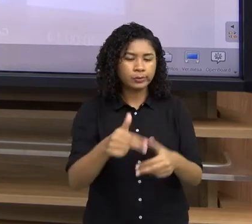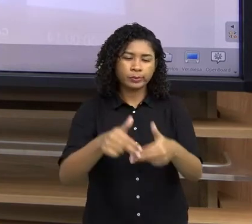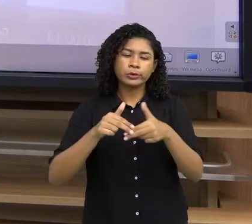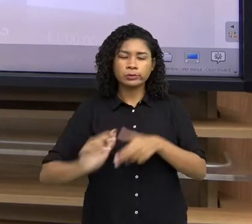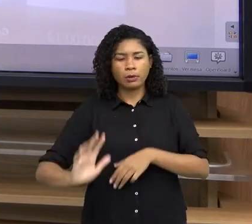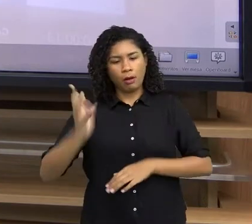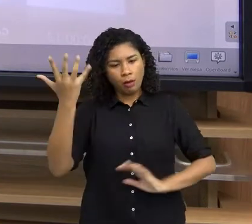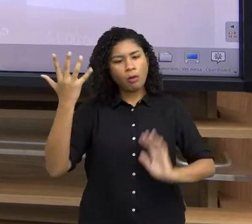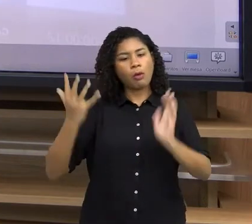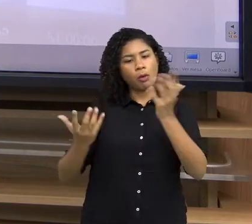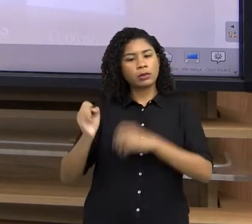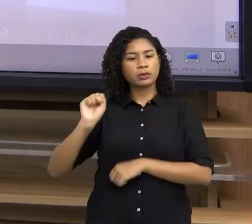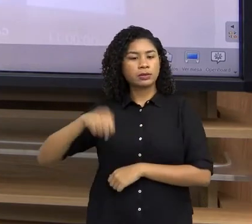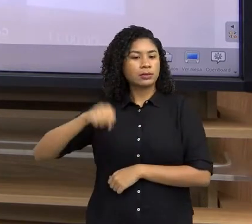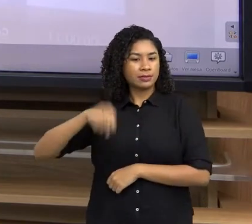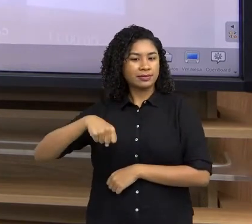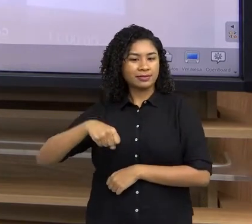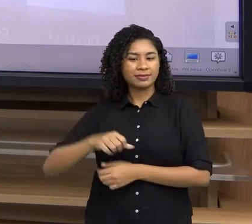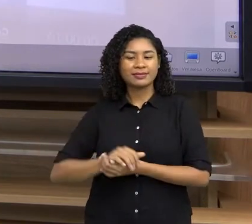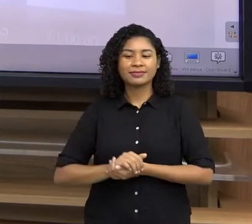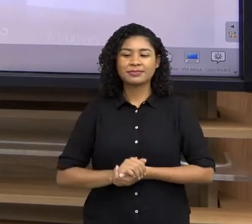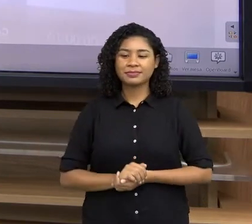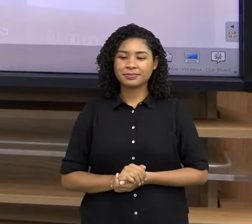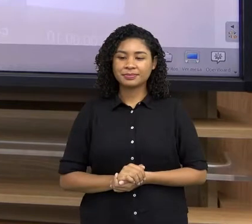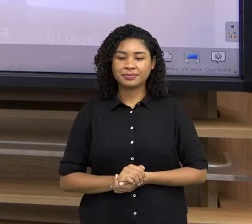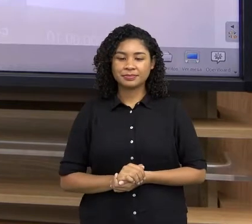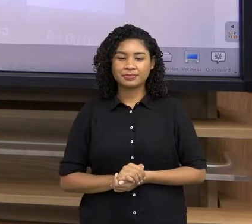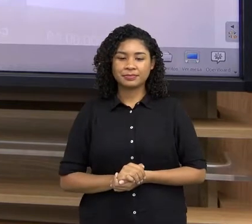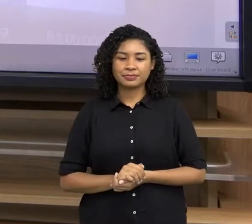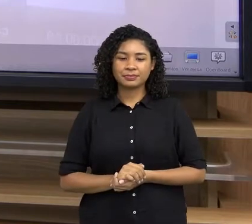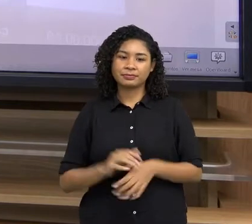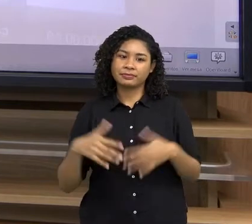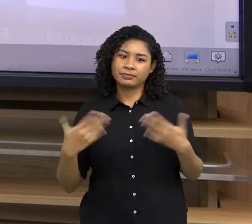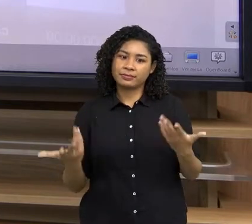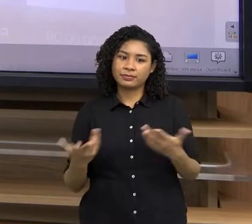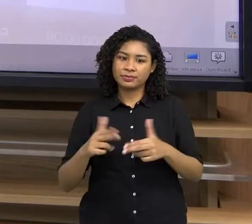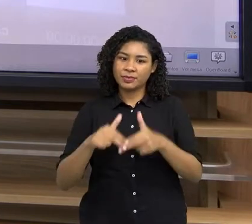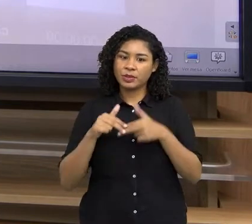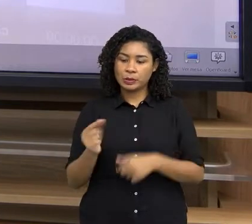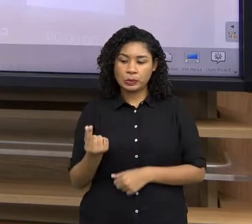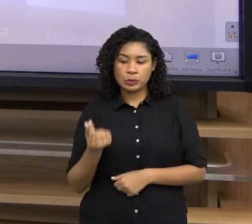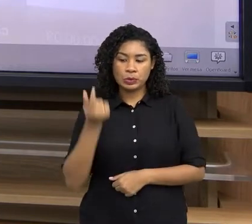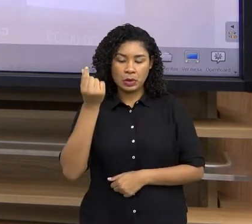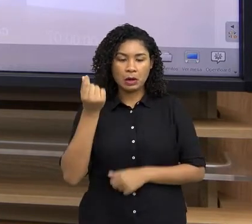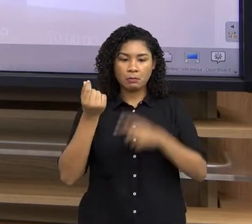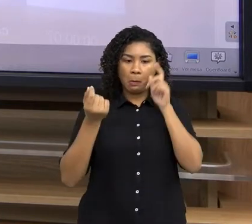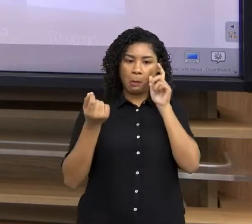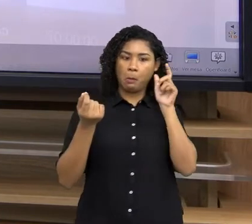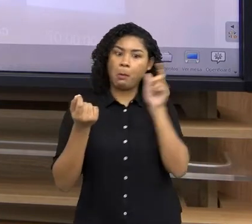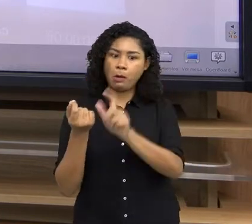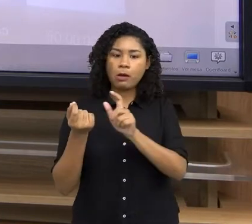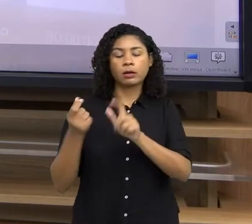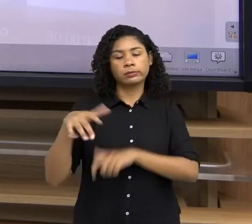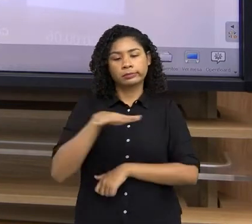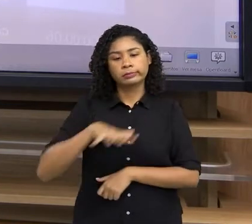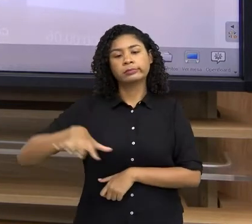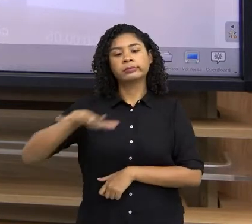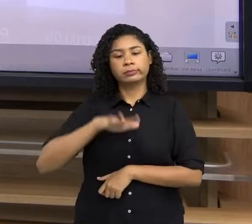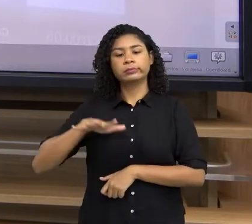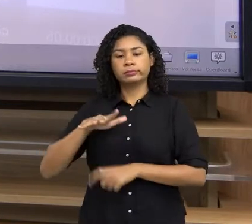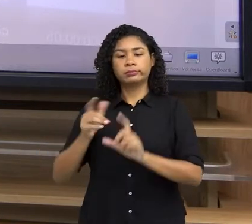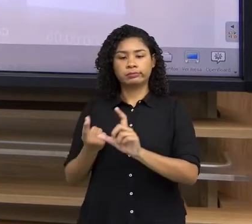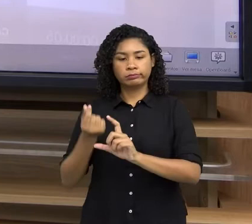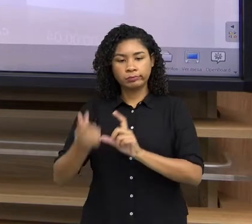situações, elas existem aí, né? Funciona dessa forma. Afinal de contas, lucro é o que importa dentro do sistema capitalista